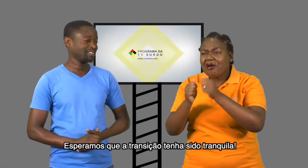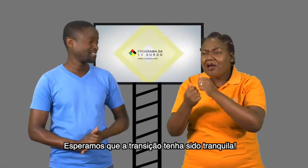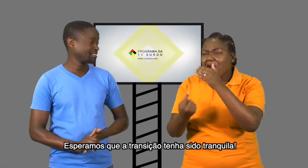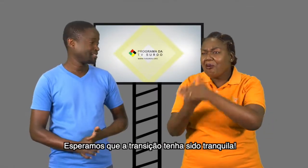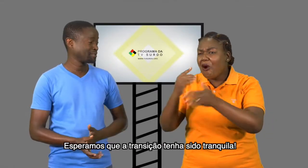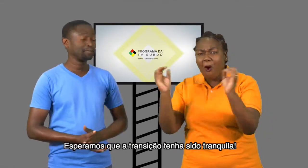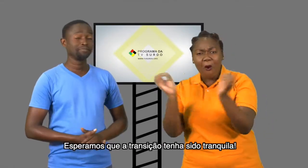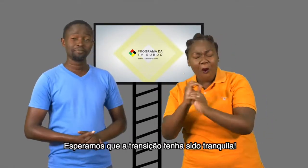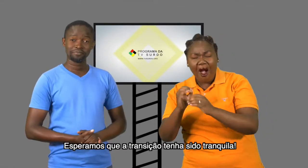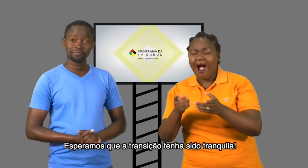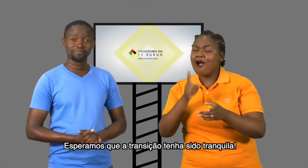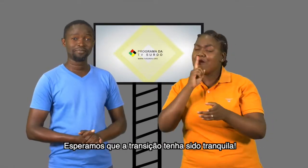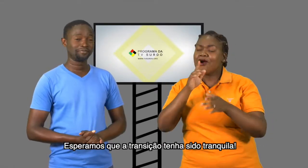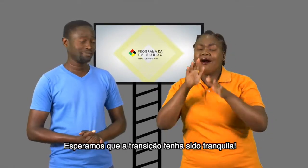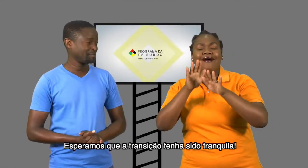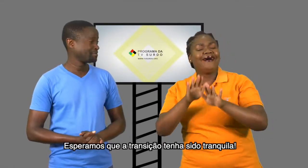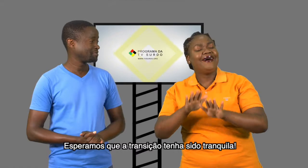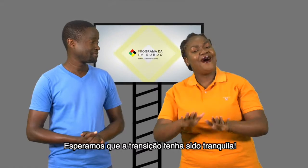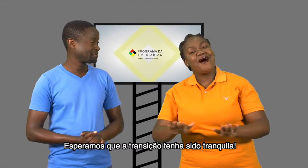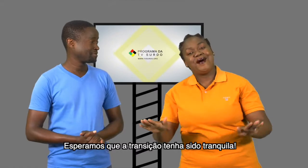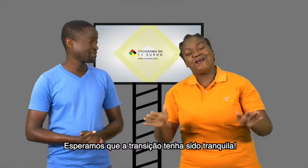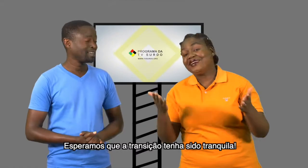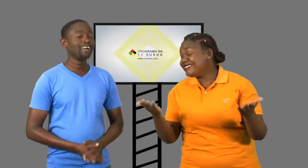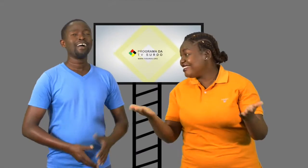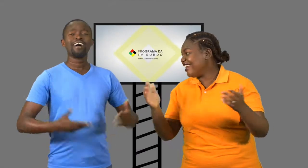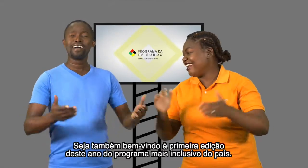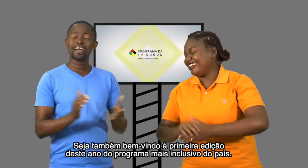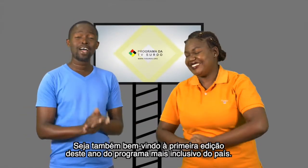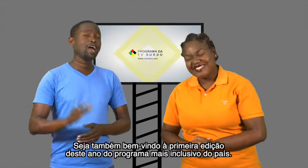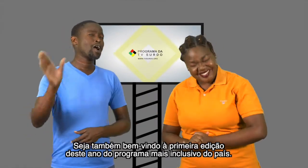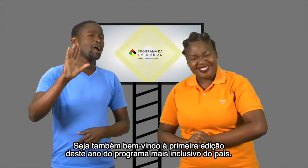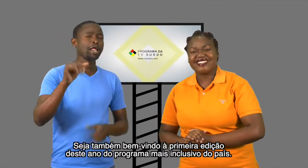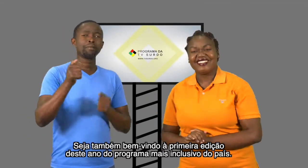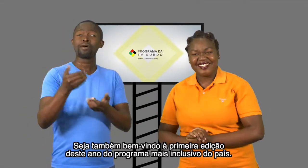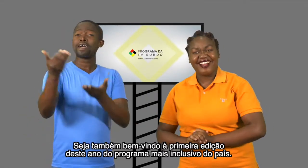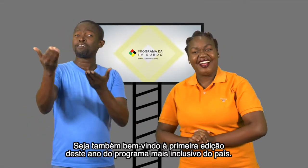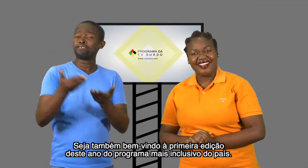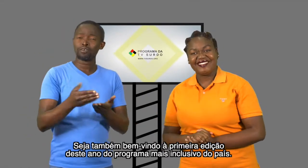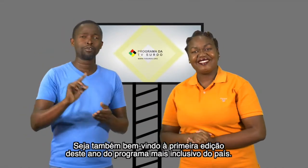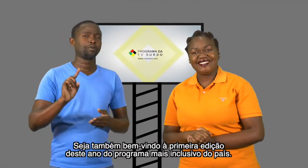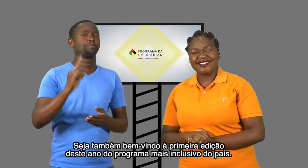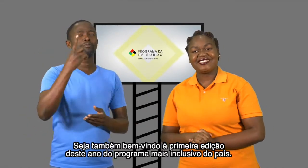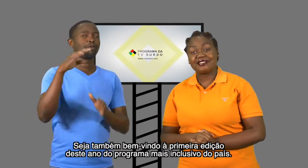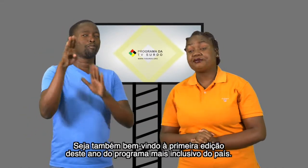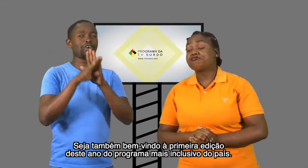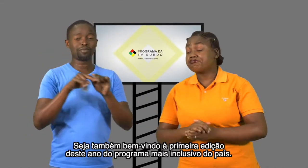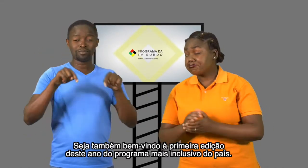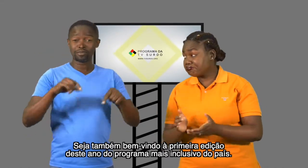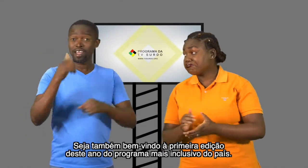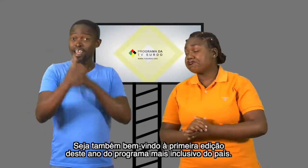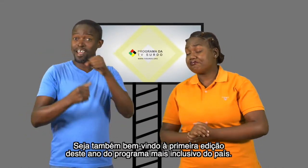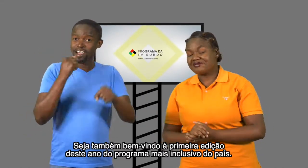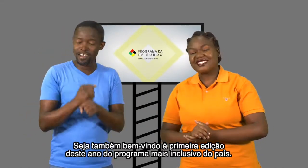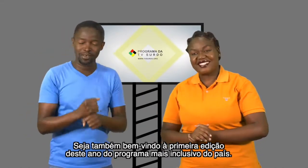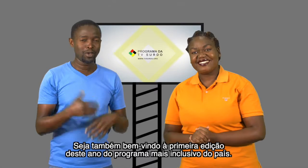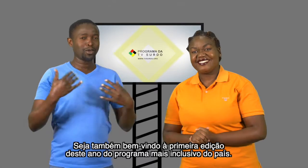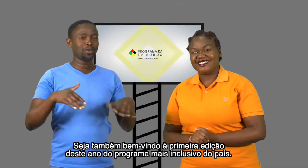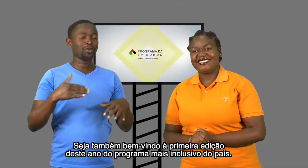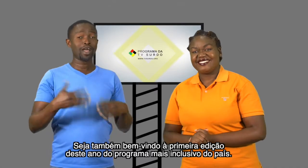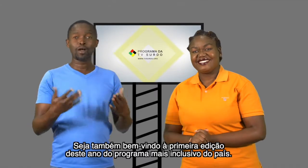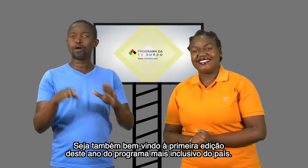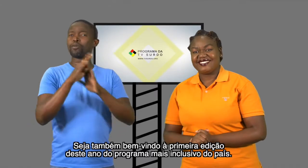esperamos que a transição tenha sido tranquila seja também bem vindo a primeira edição deste ano do